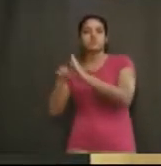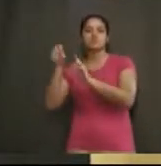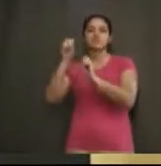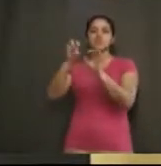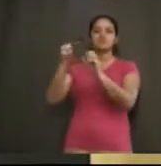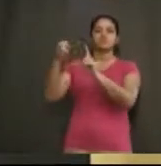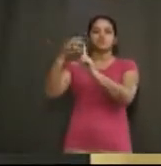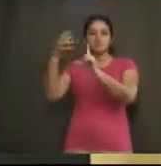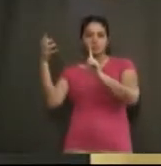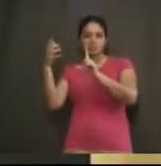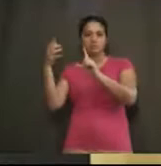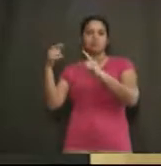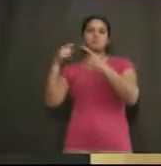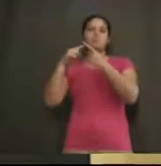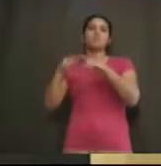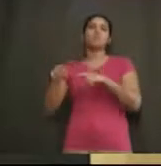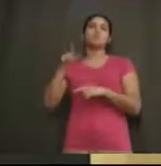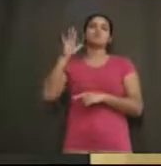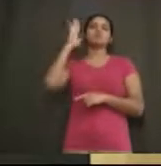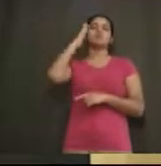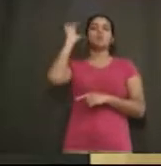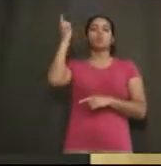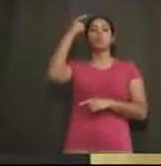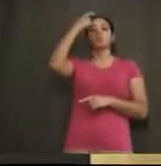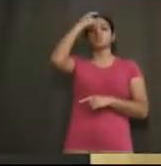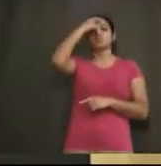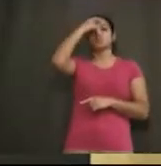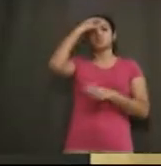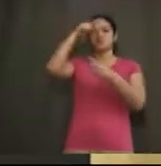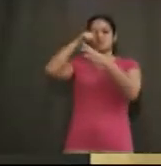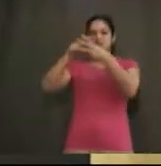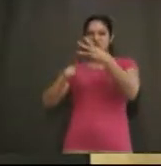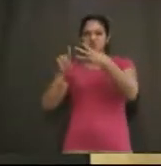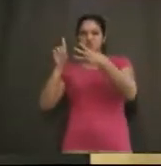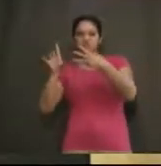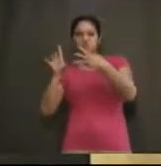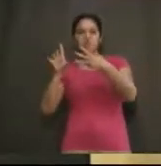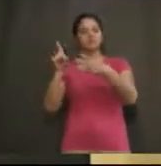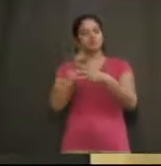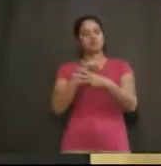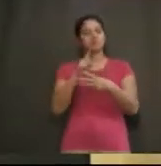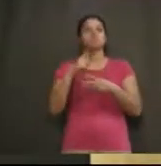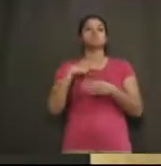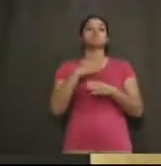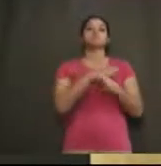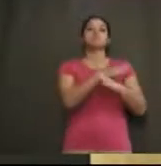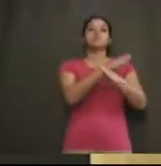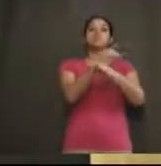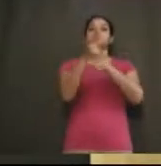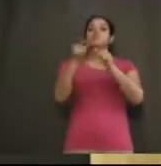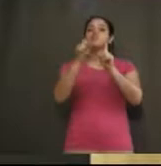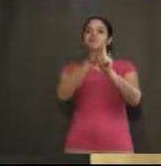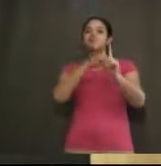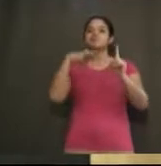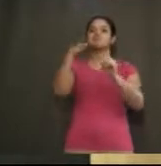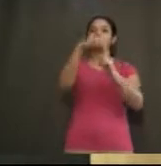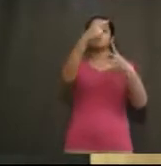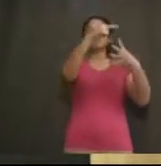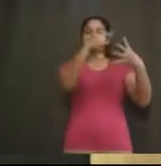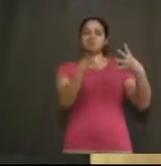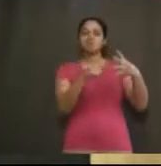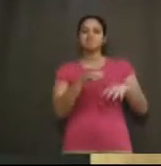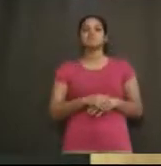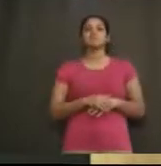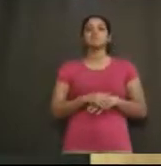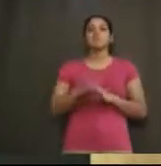na sociedade nessas três atividades cotidianas. As universidades, no mundo